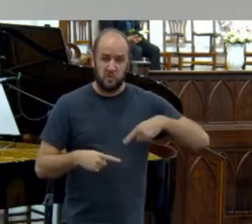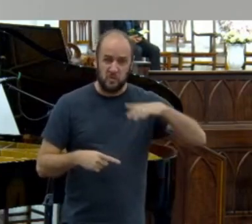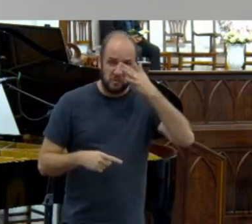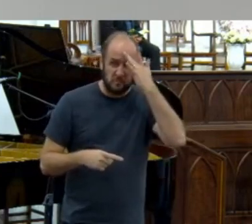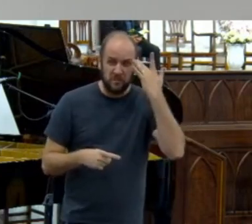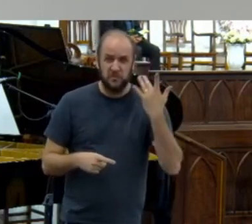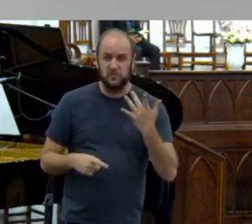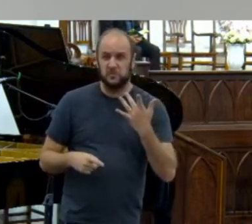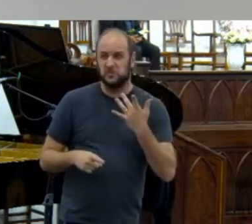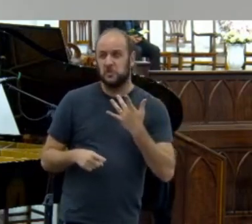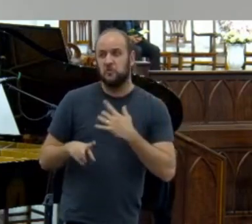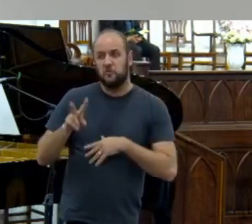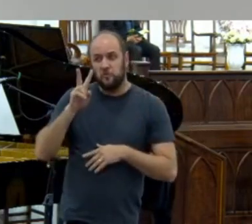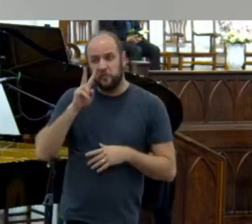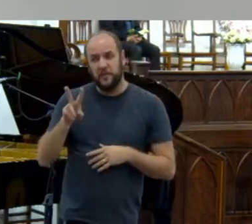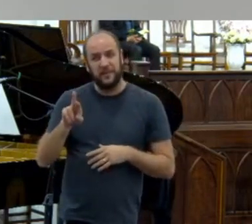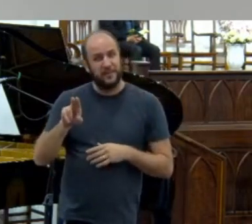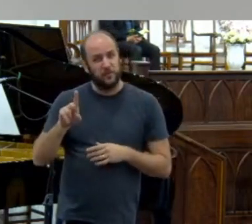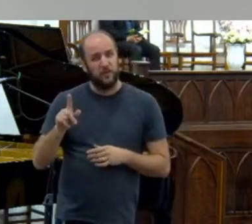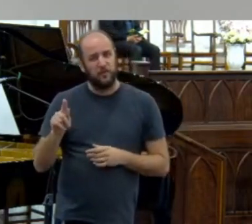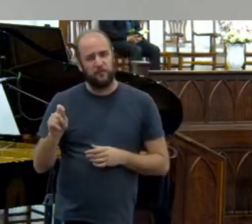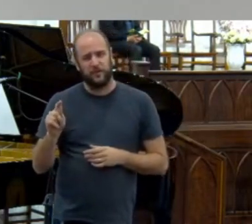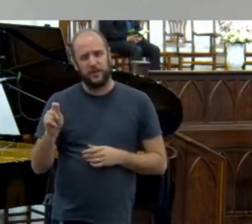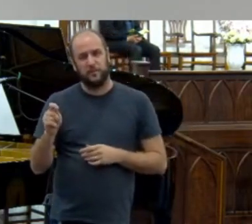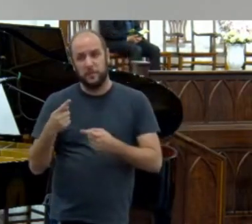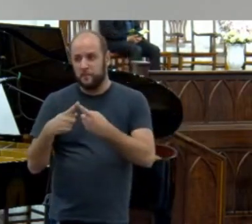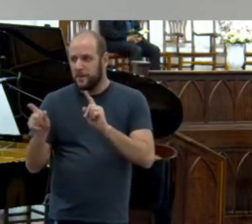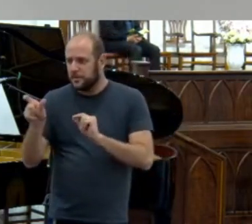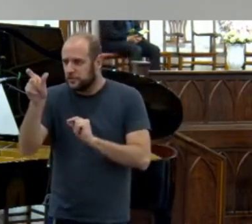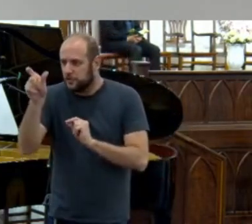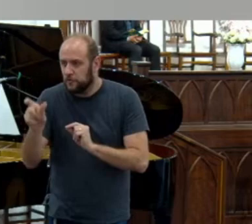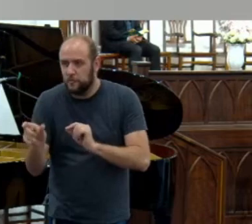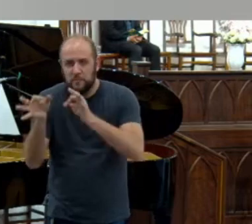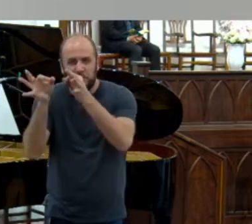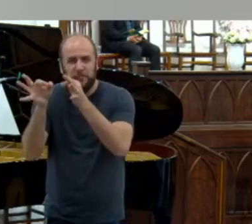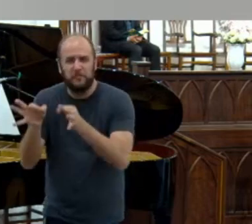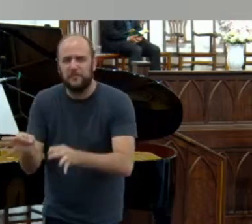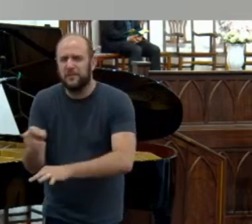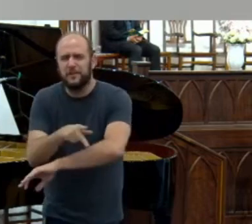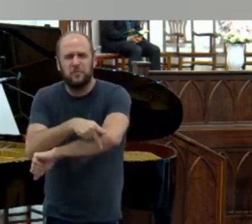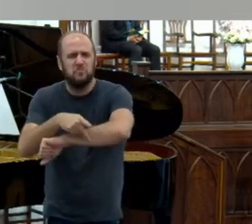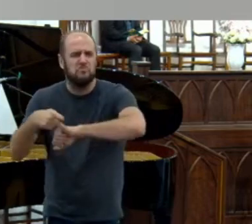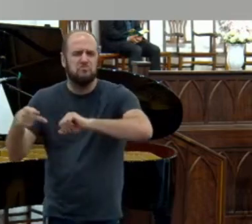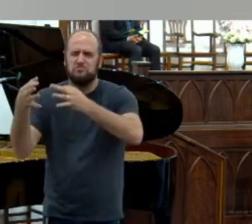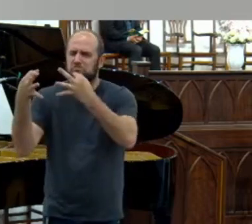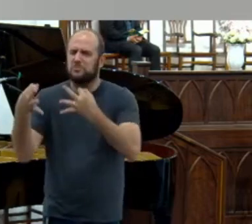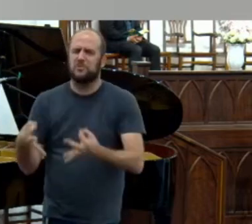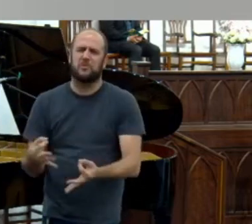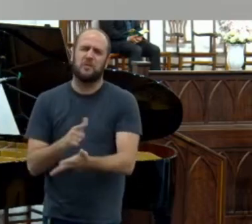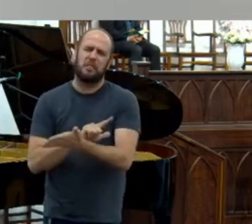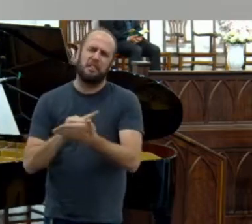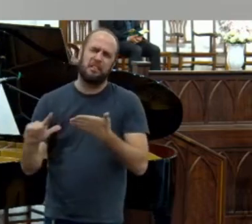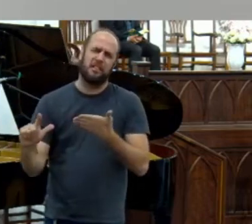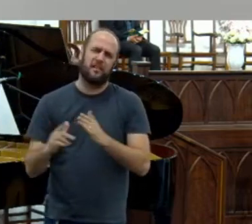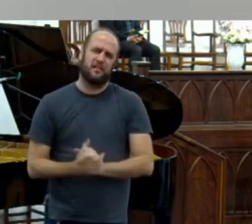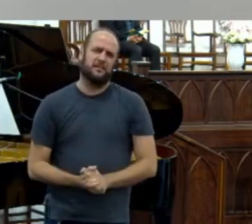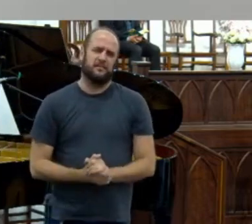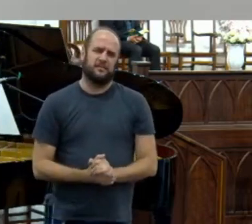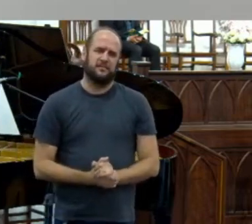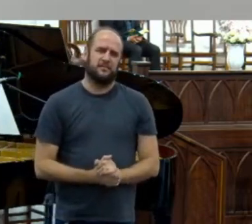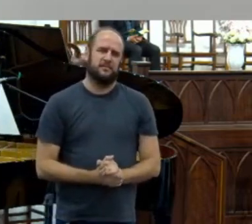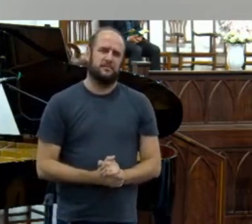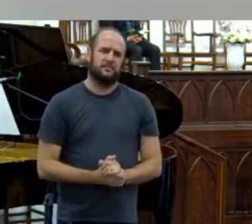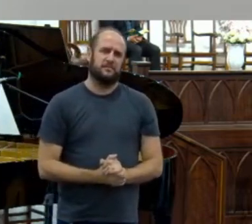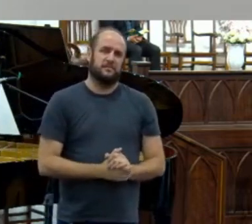que tivesse sido limpo, sem mácula qualquer. Por isso, Paulo diz que